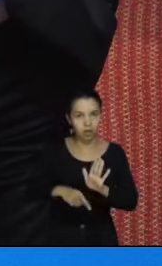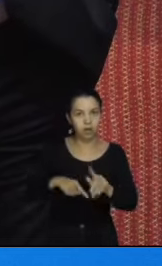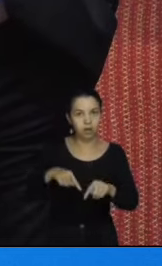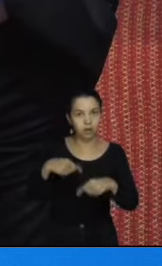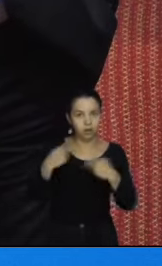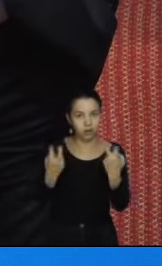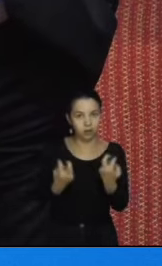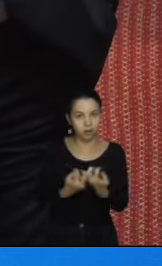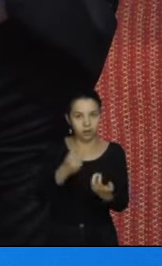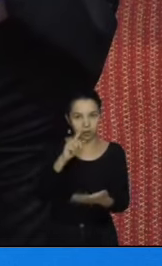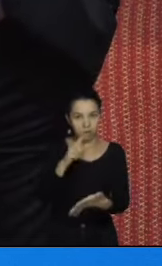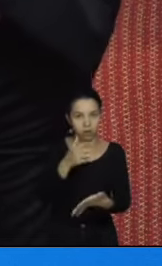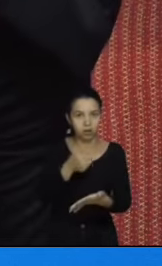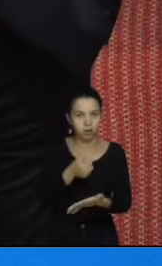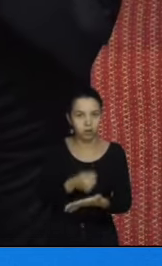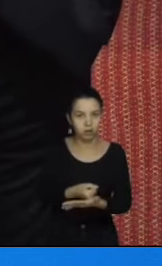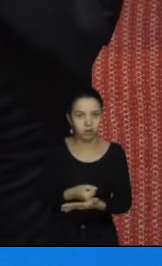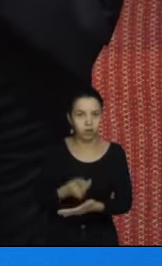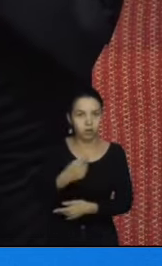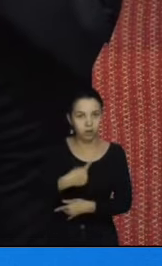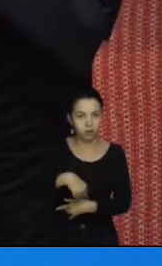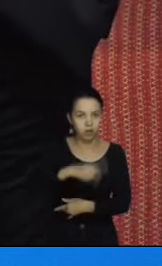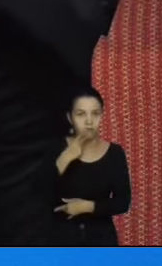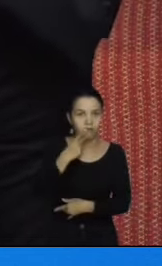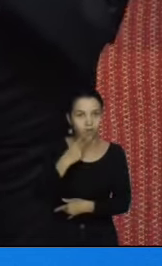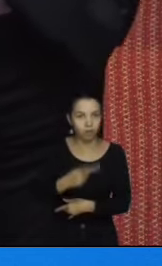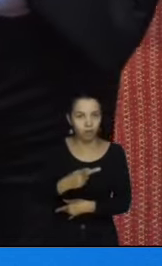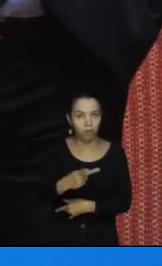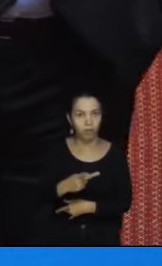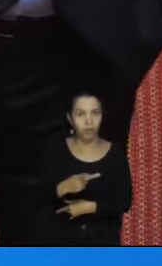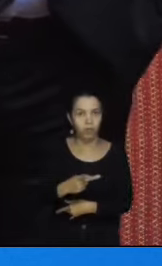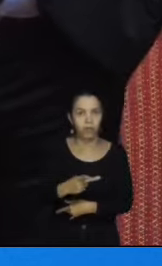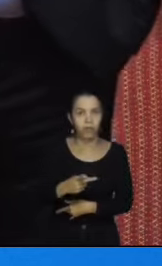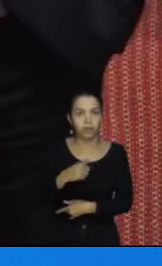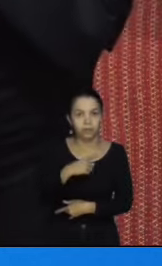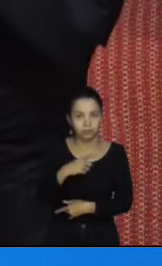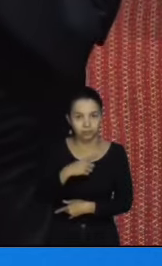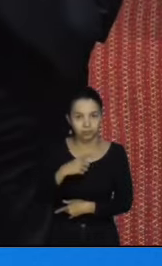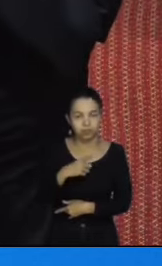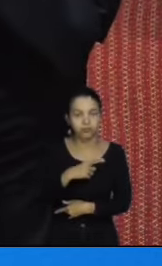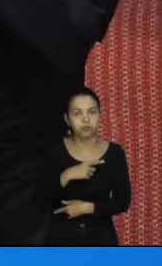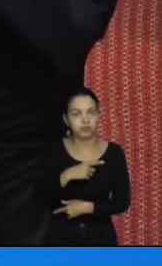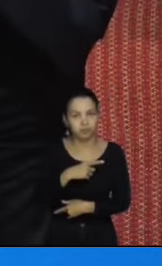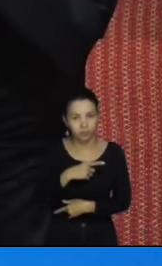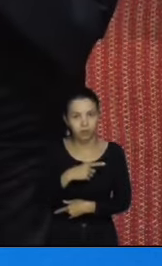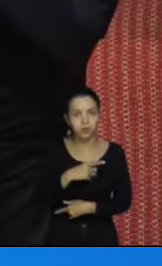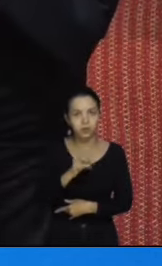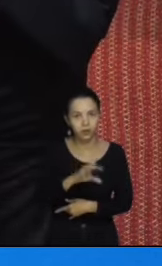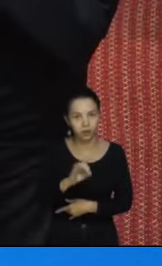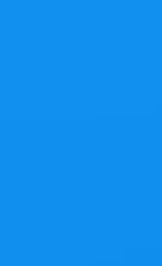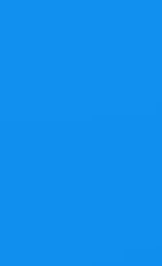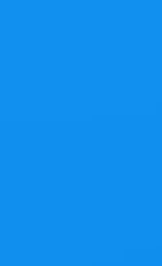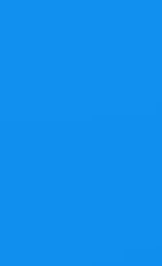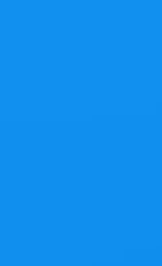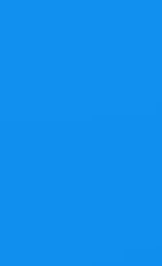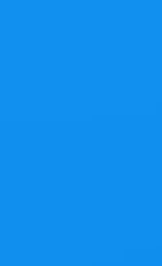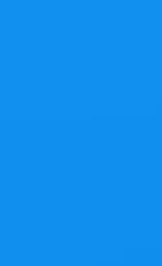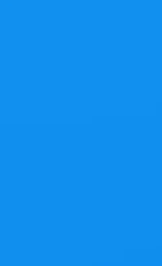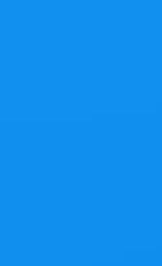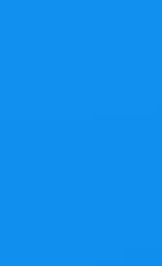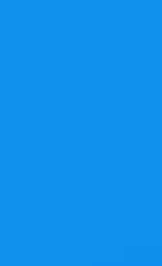decidir gente nós estamos falando de um volume de recurso significativo para cada empregador Catarinense